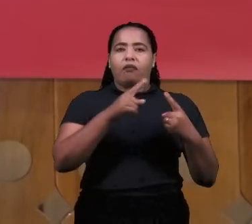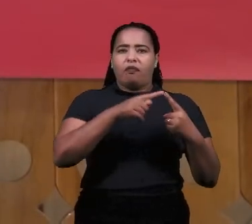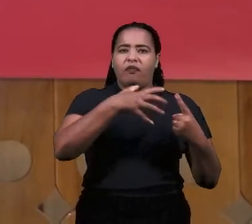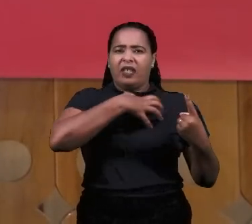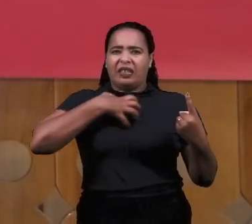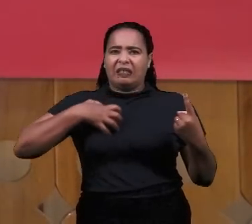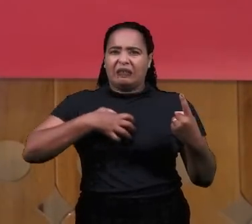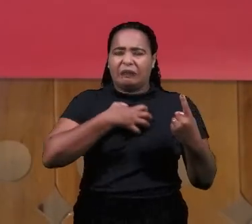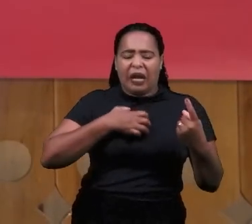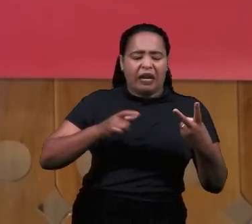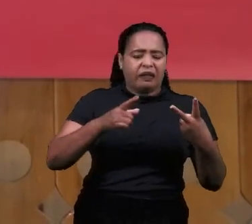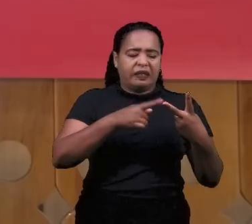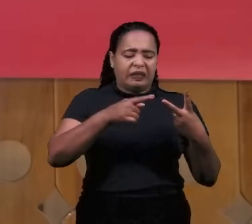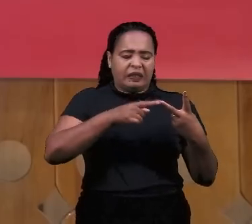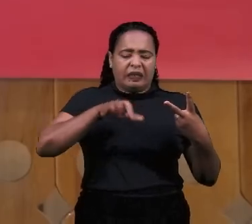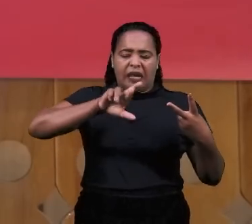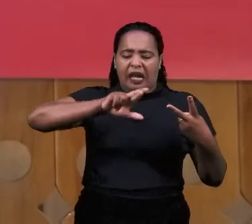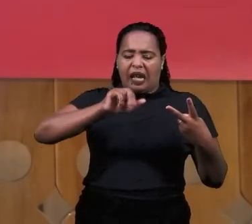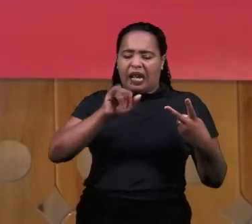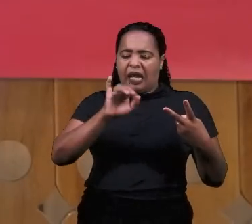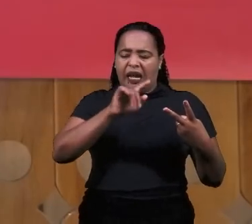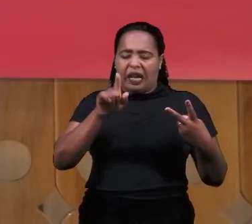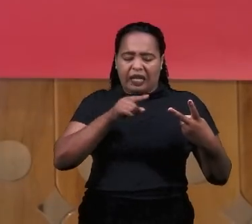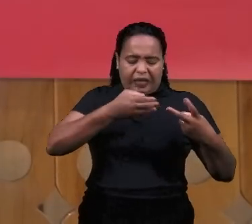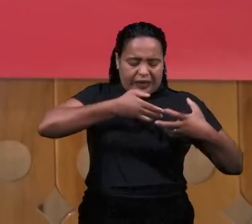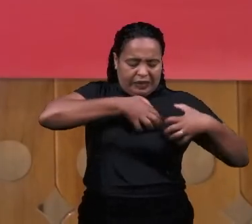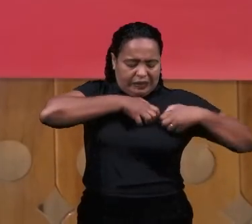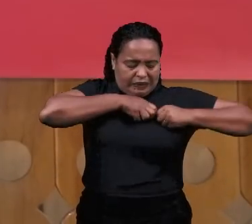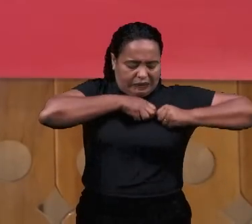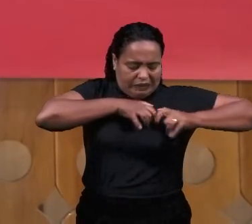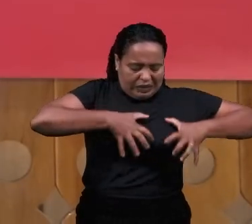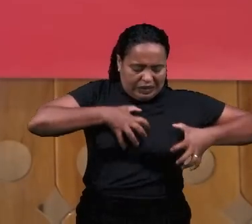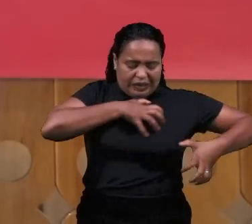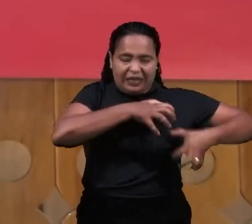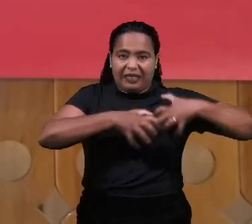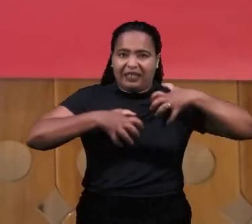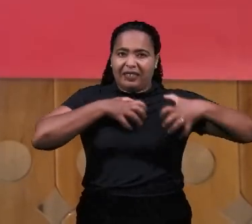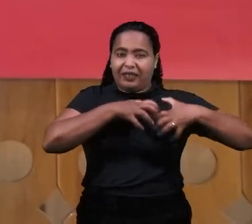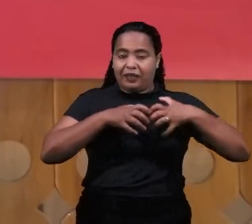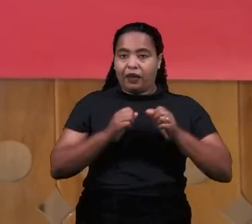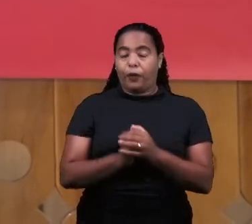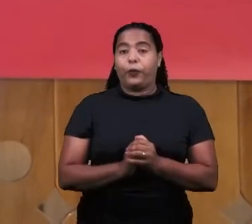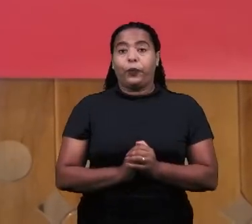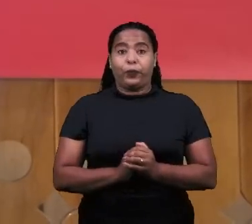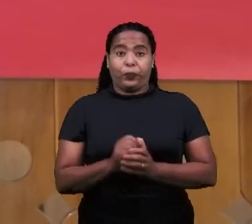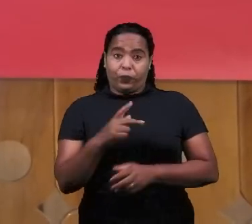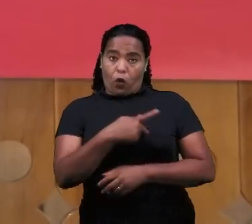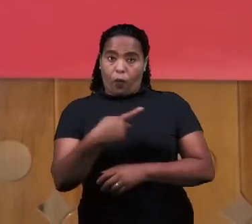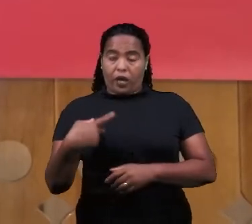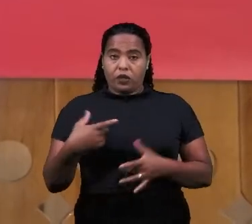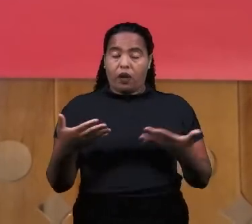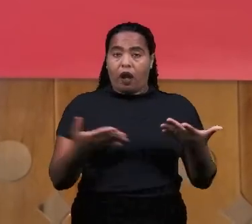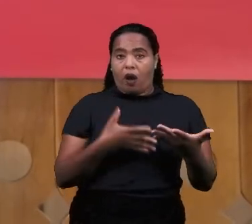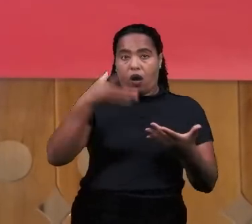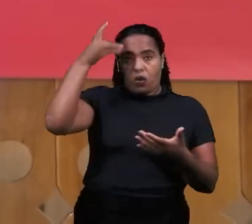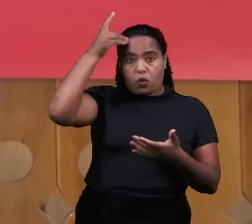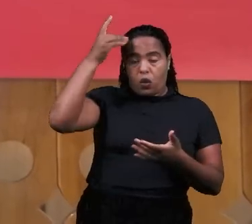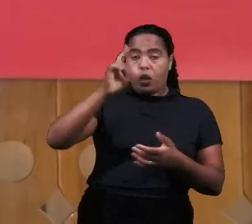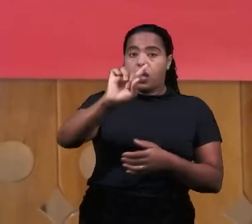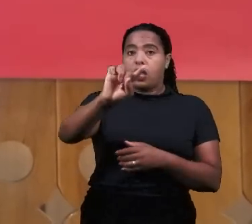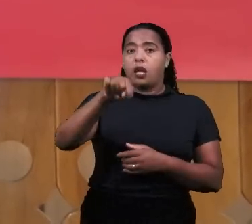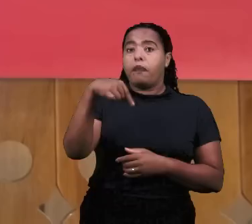de amargura. Pastor Luiz Eugênio vai trazer esses dons, e depois nós vamos orar por todos que